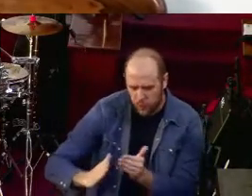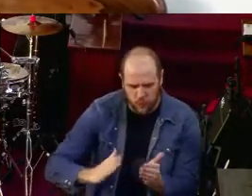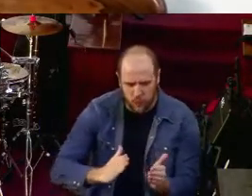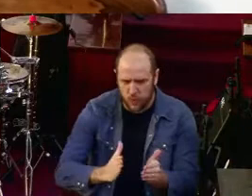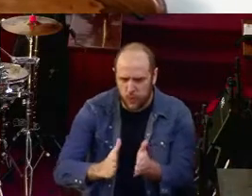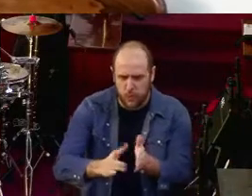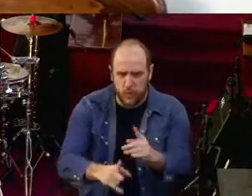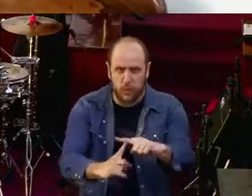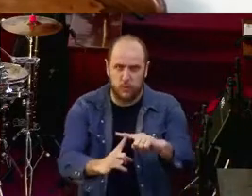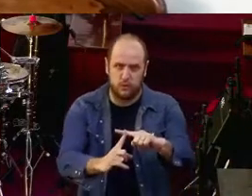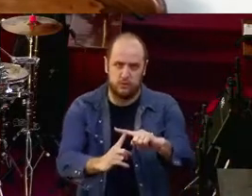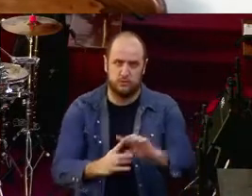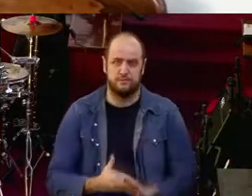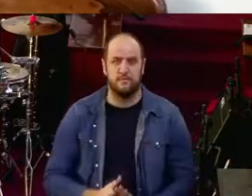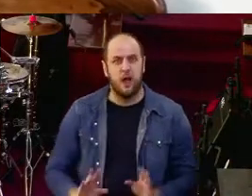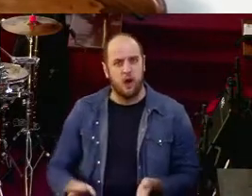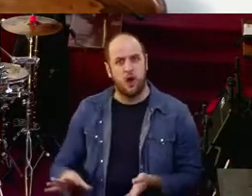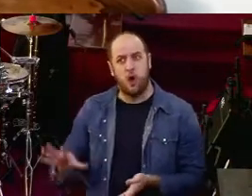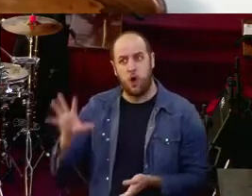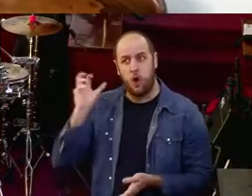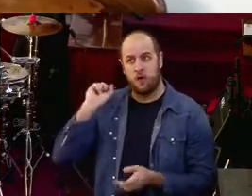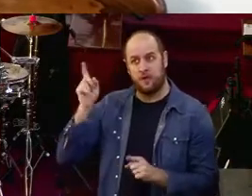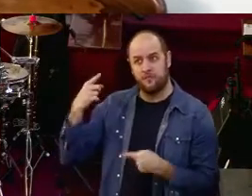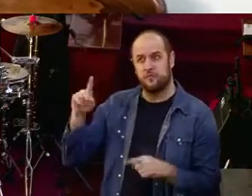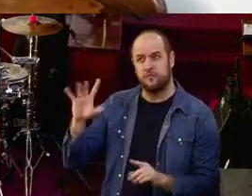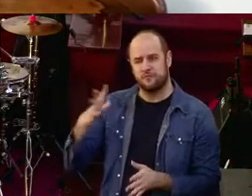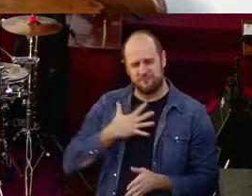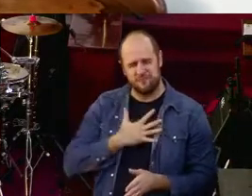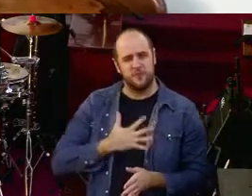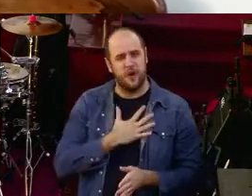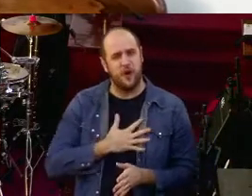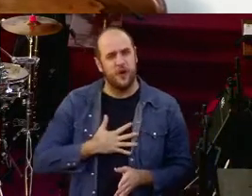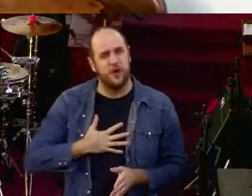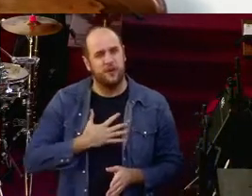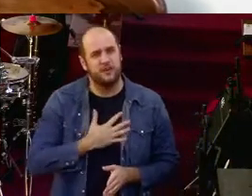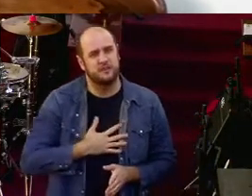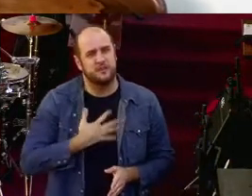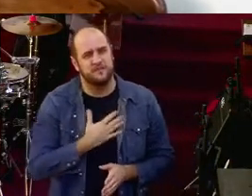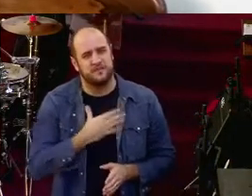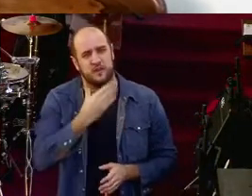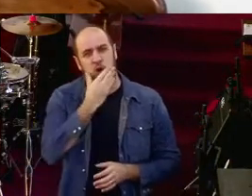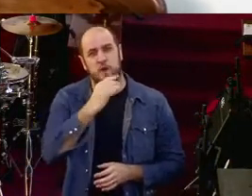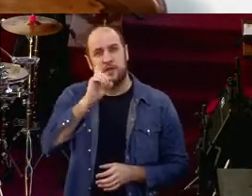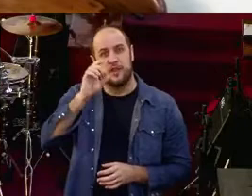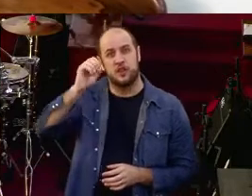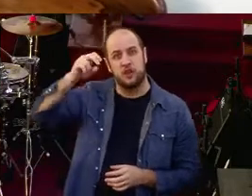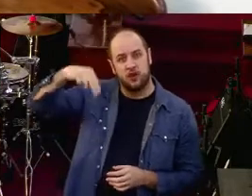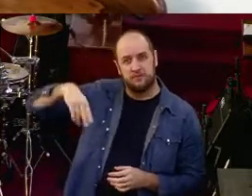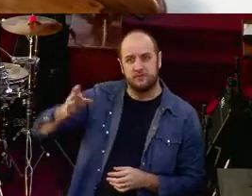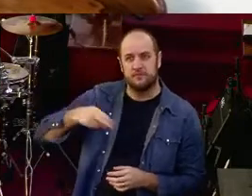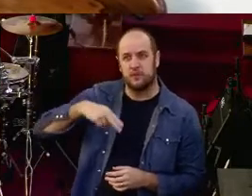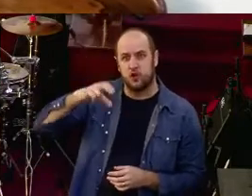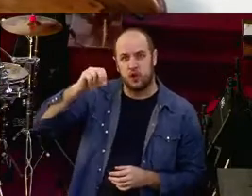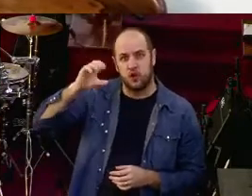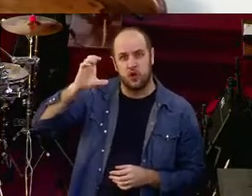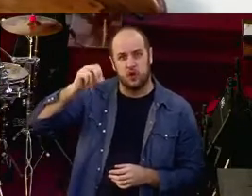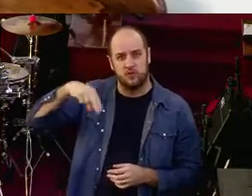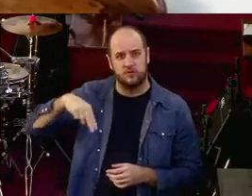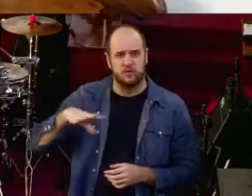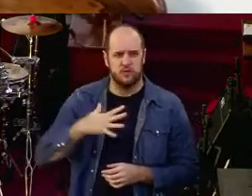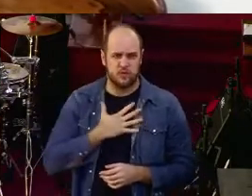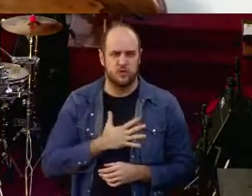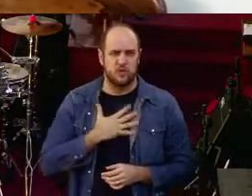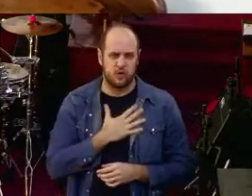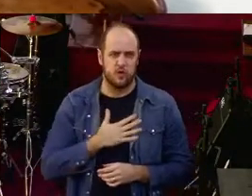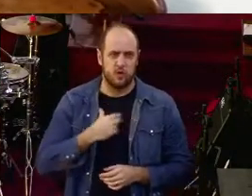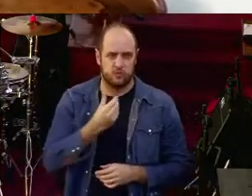uma canção lindíssima, que eu até falei que eu já ouvi essa canção com o Don Moon, e eu ouço muito canções do